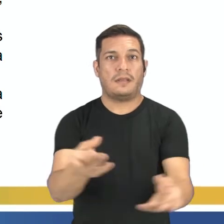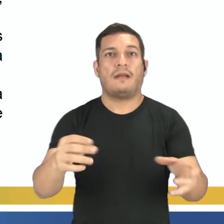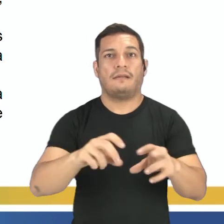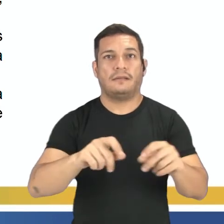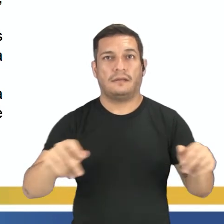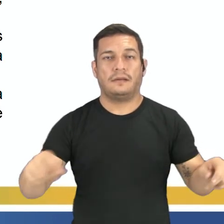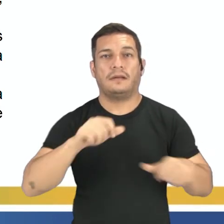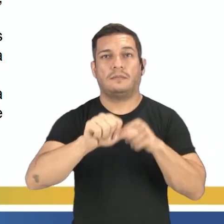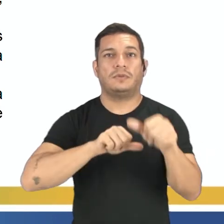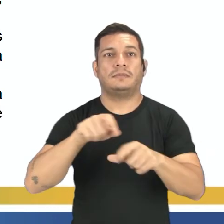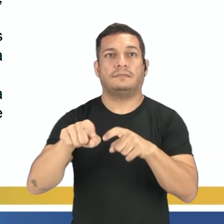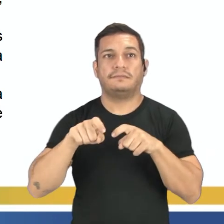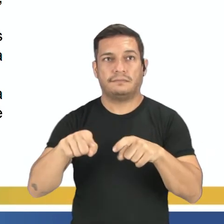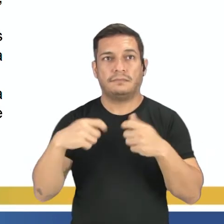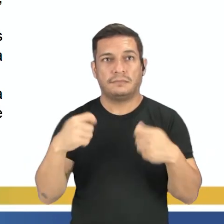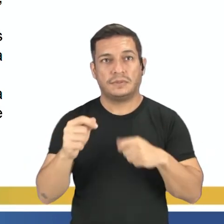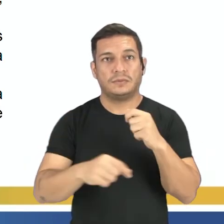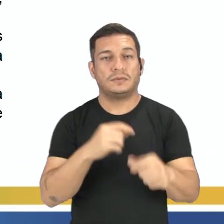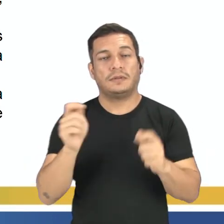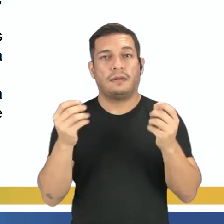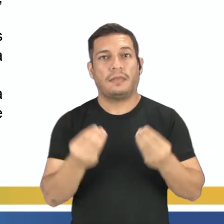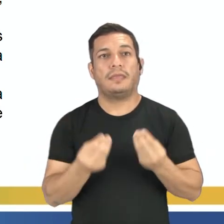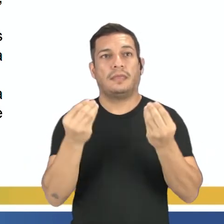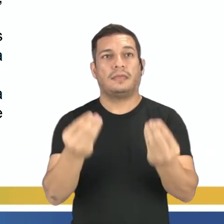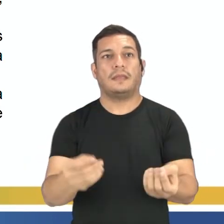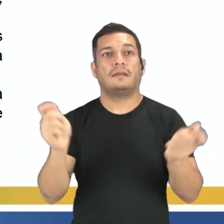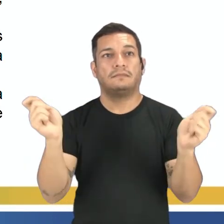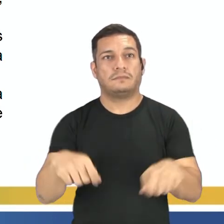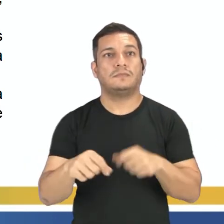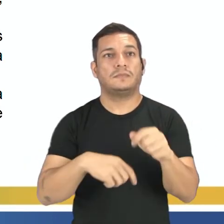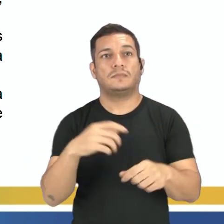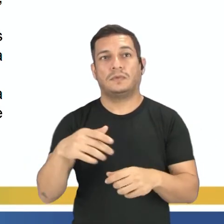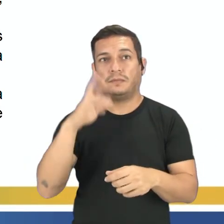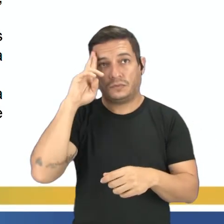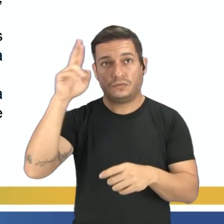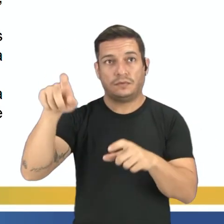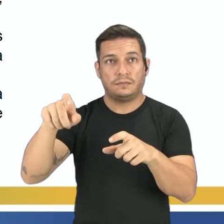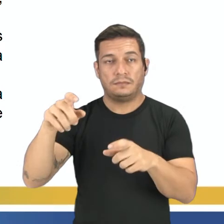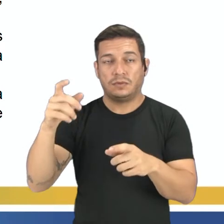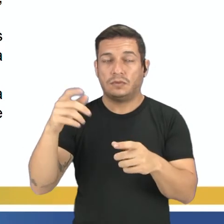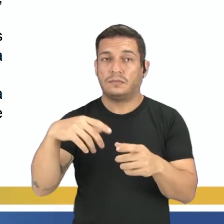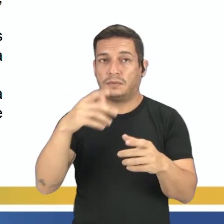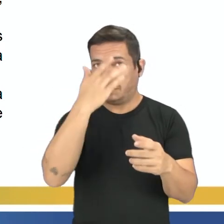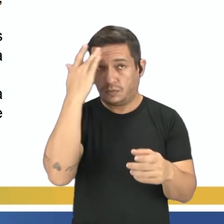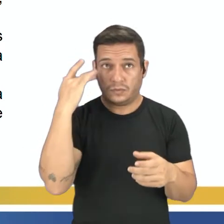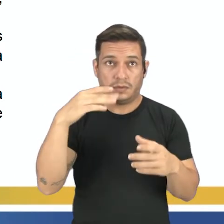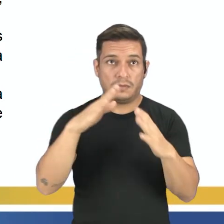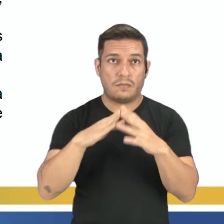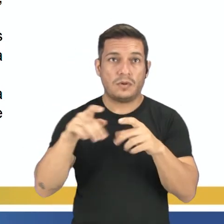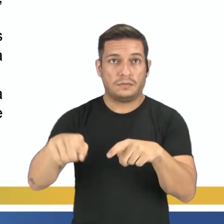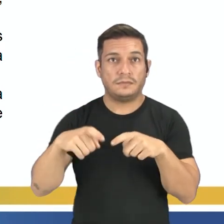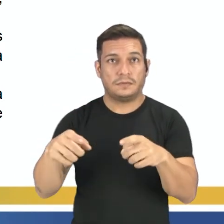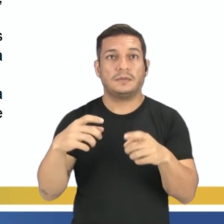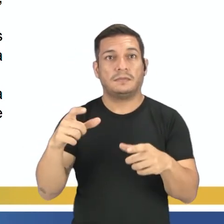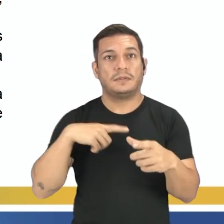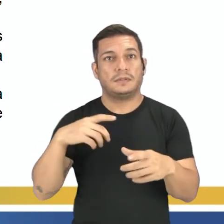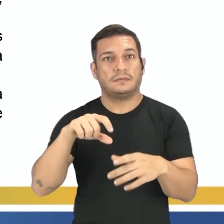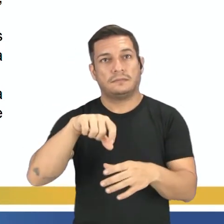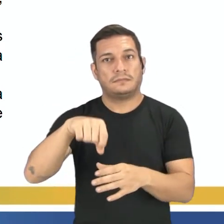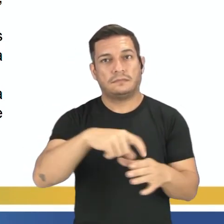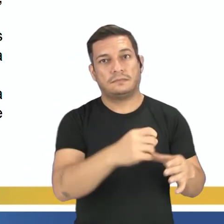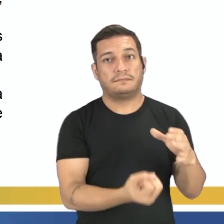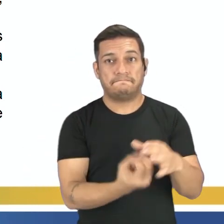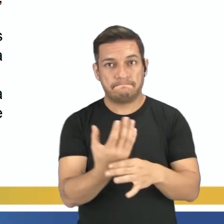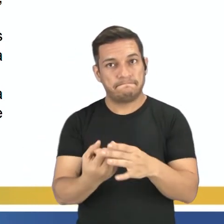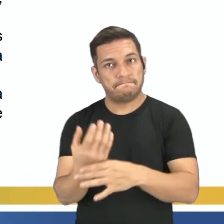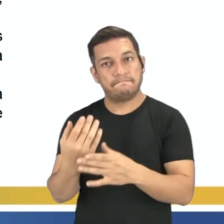a reforma agrária tem que dar condições para o camponês produzir nas terras adquiridas. E letra E. O